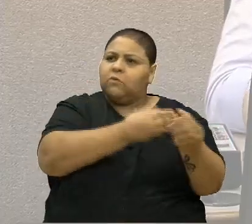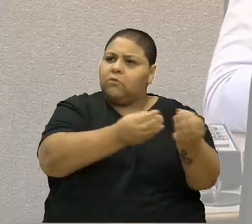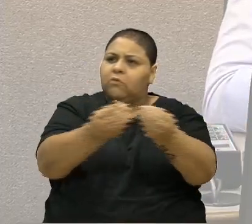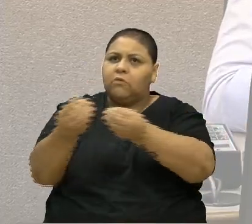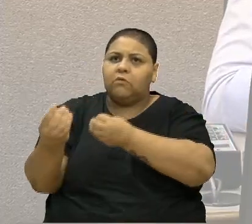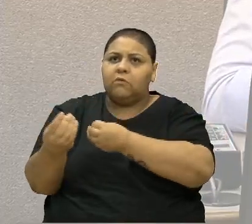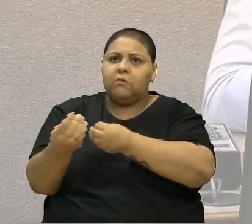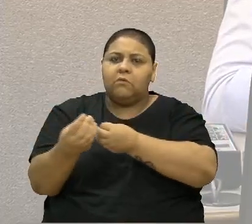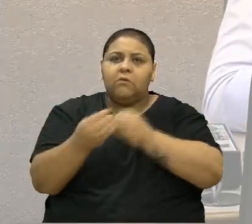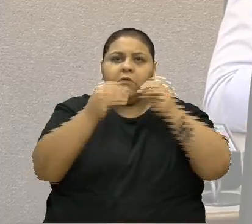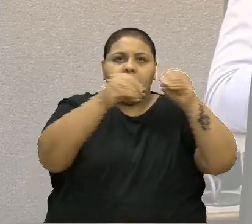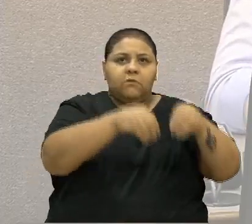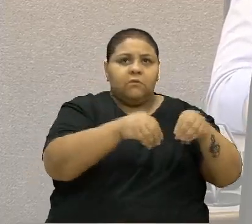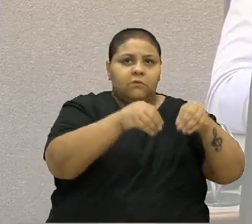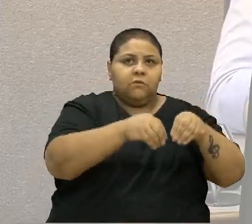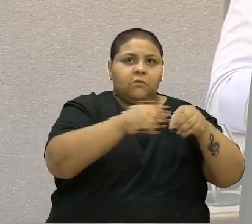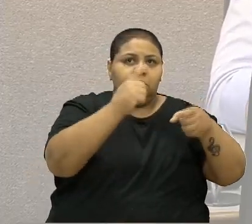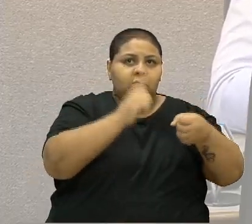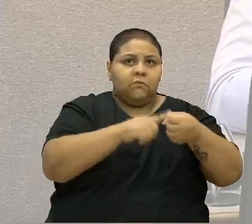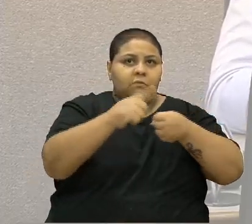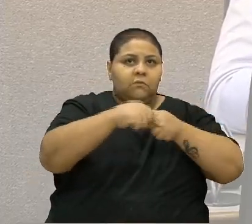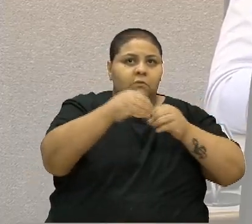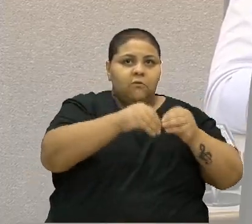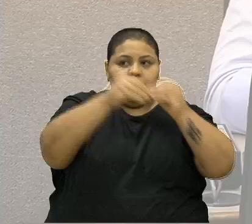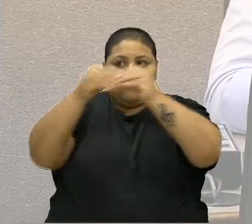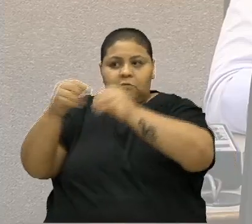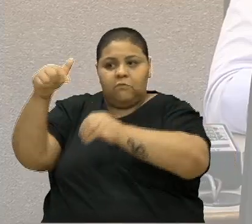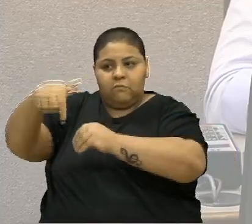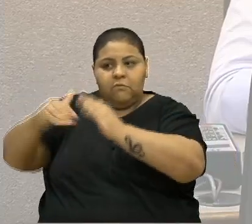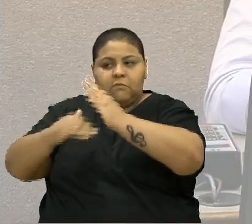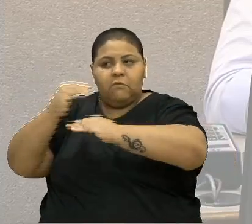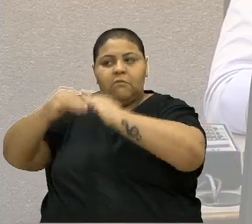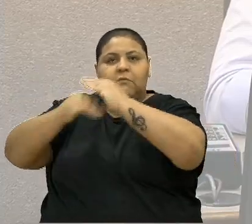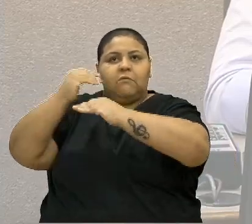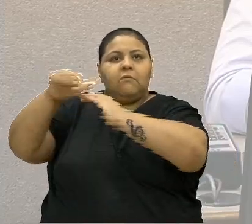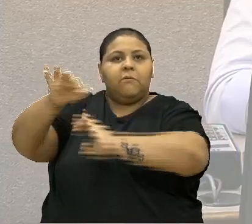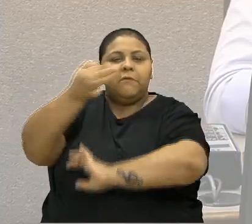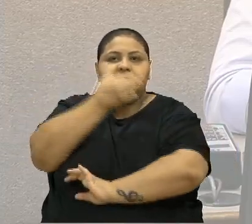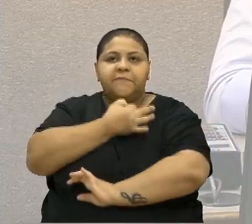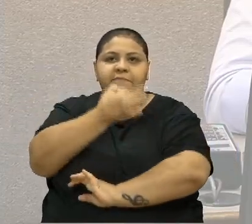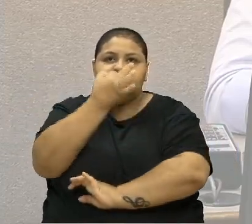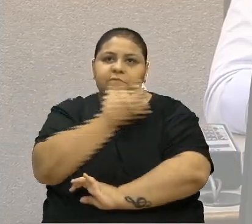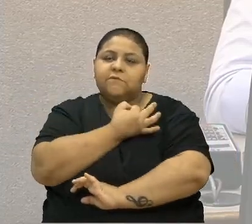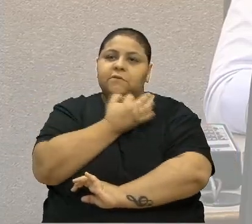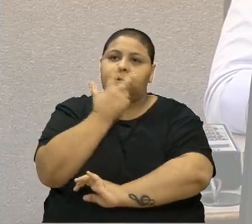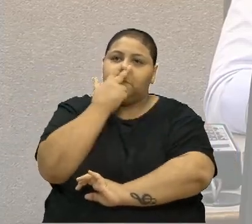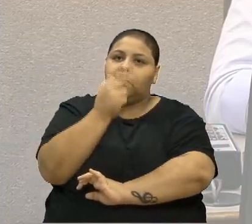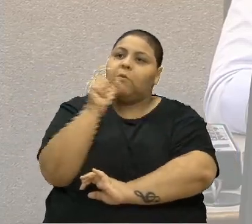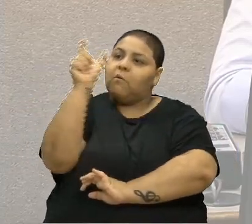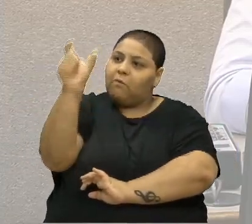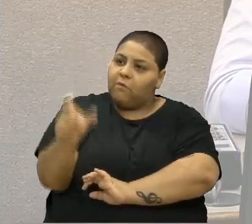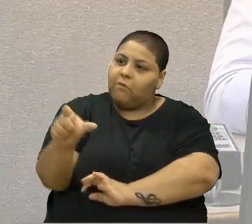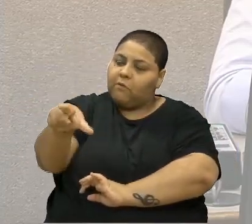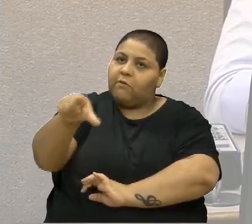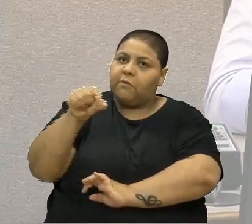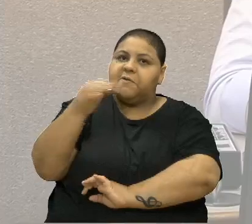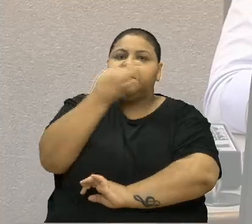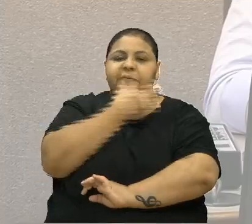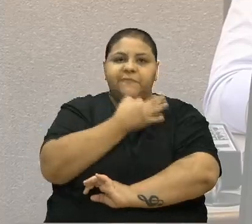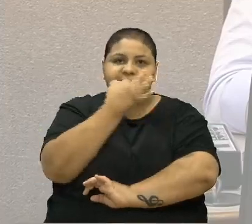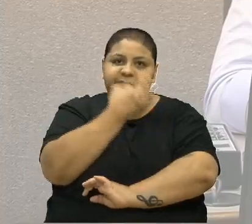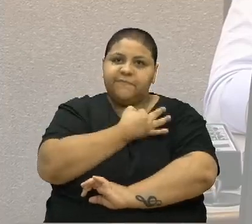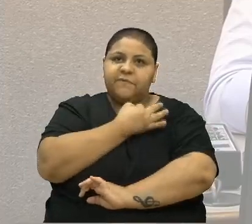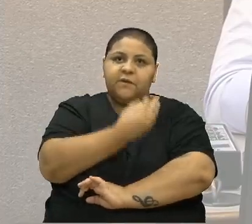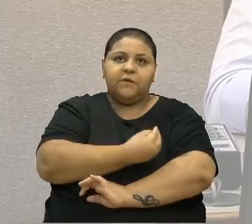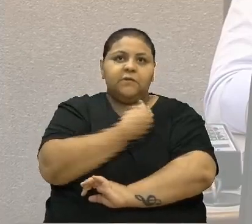saiu do seu município de origem para construir a sua vida aqui. E assim como ele escolheu Caxias do Sul